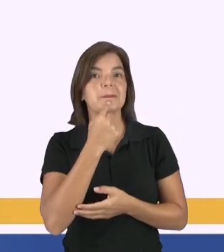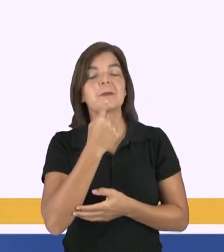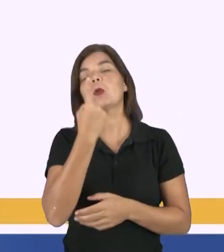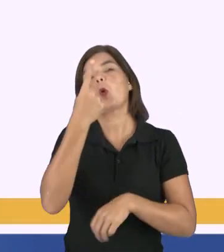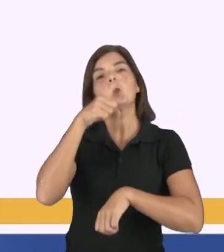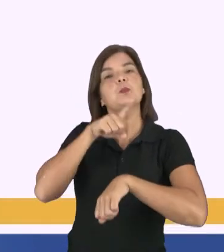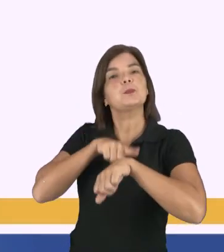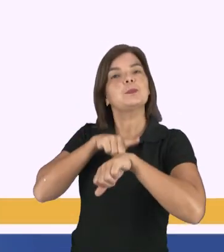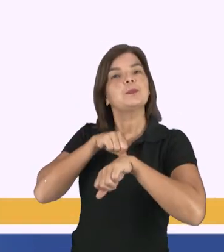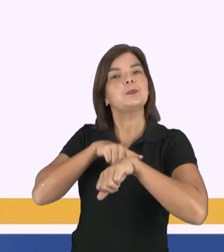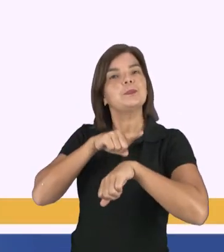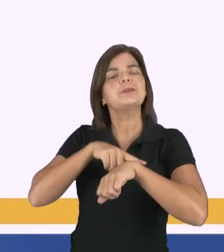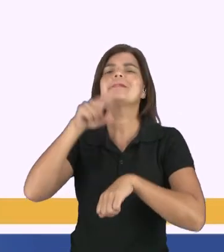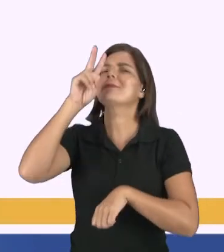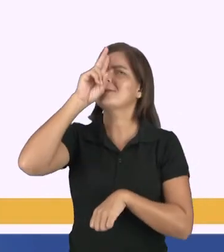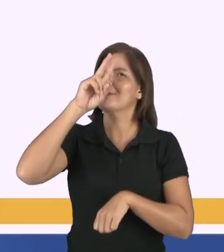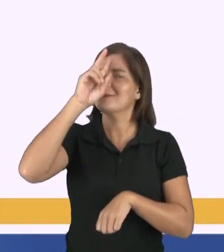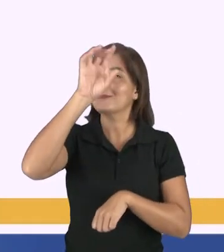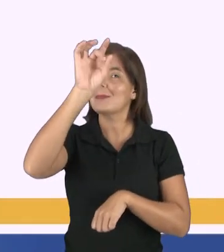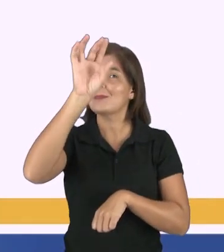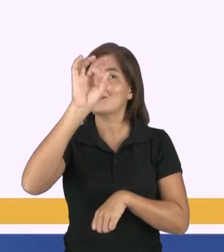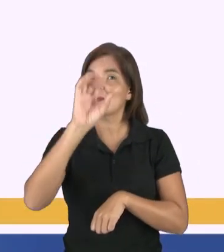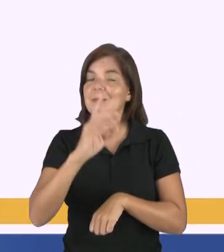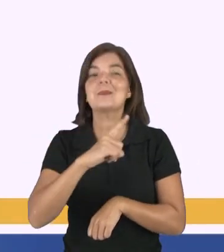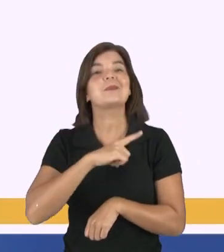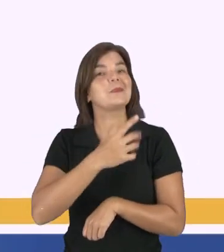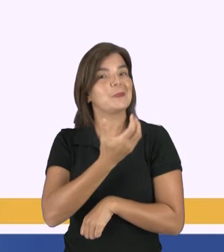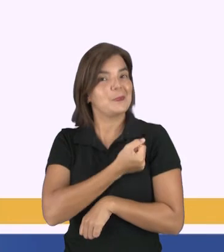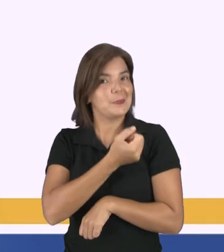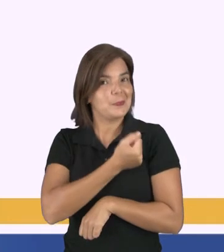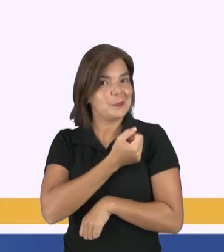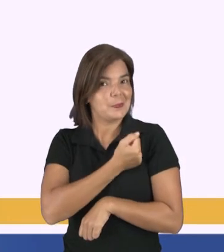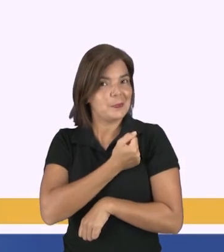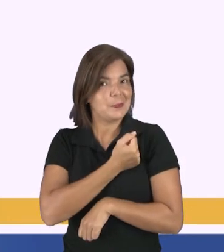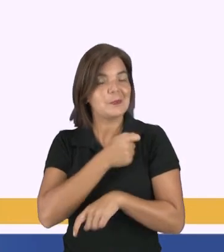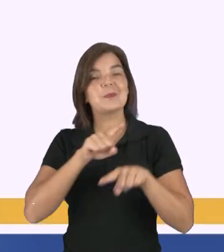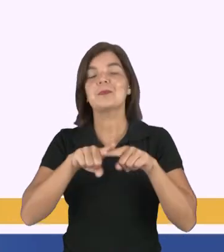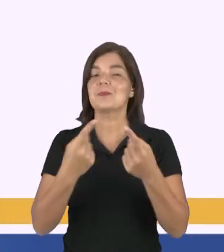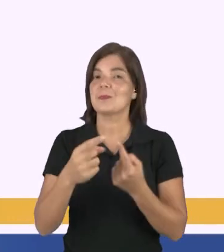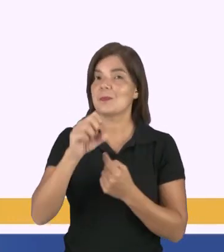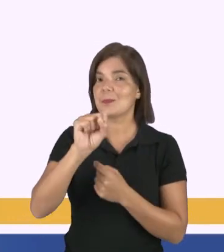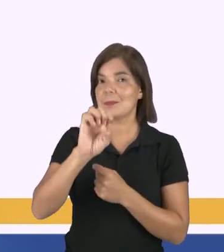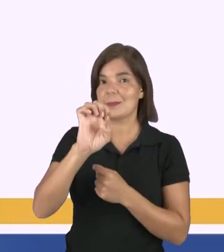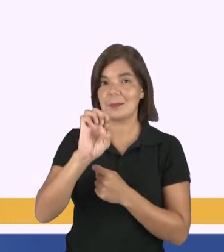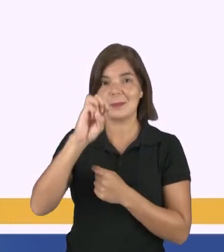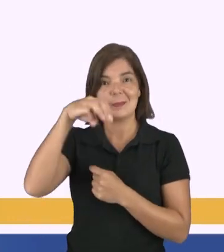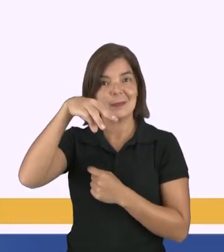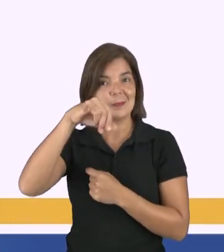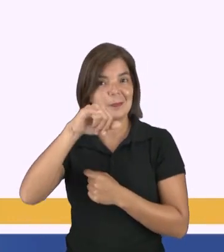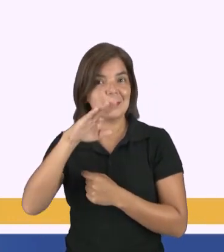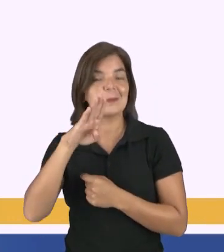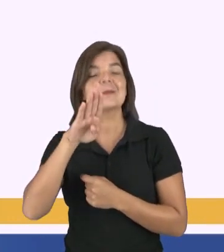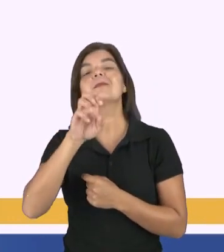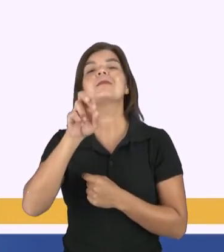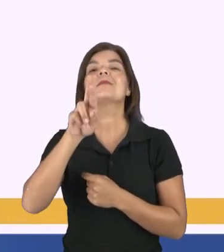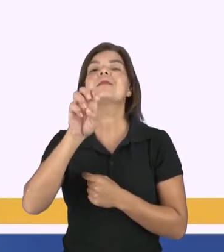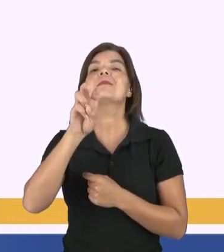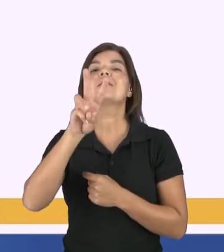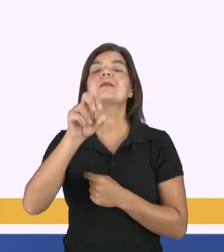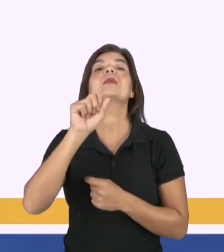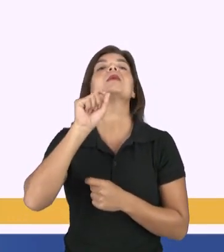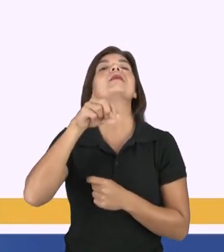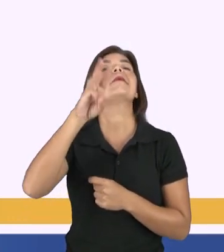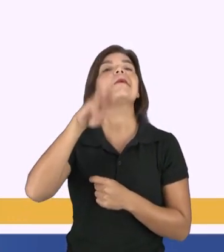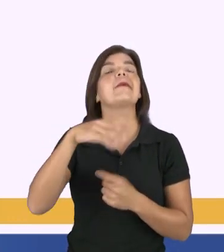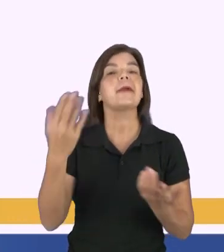vale um tempo lembra-se que eu falei que cada figura tem o número semibreve é o número um a mínimo dois quem é o